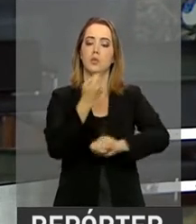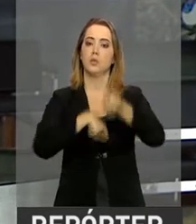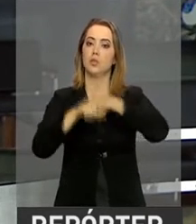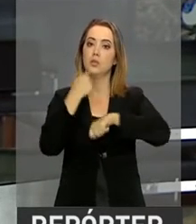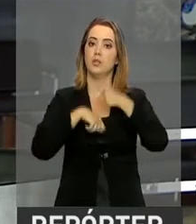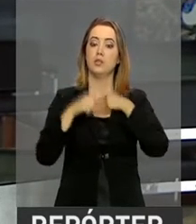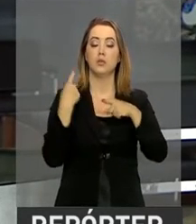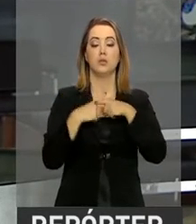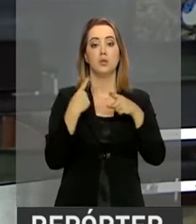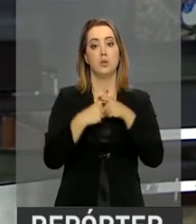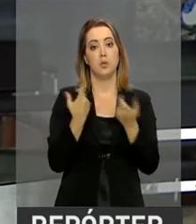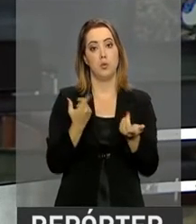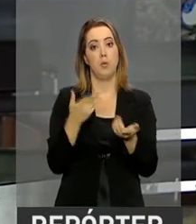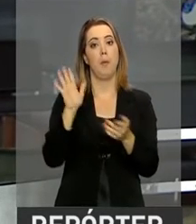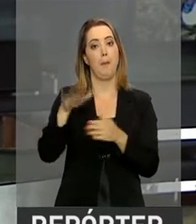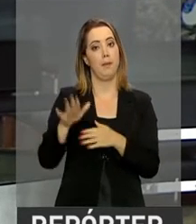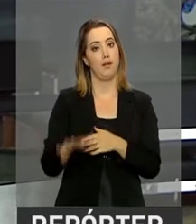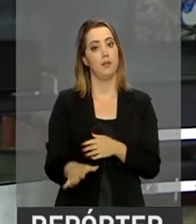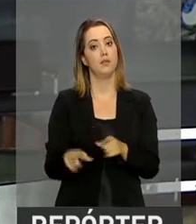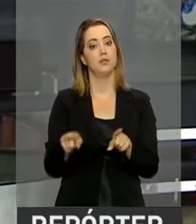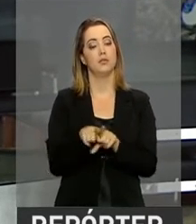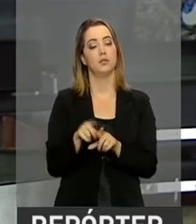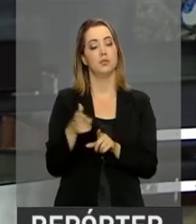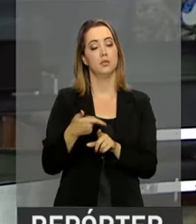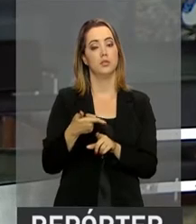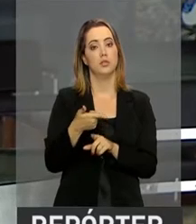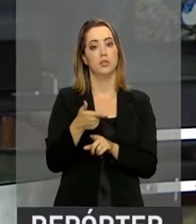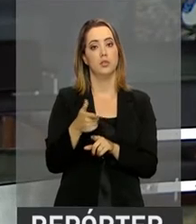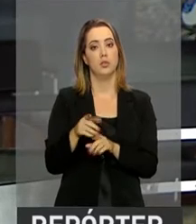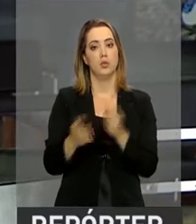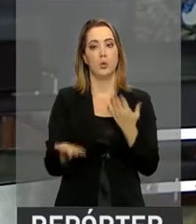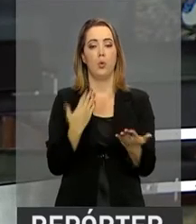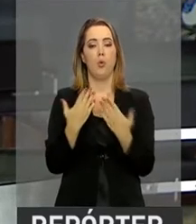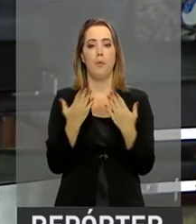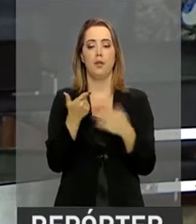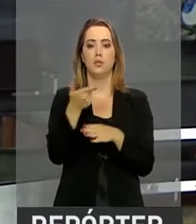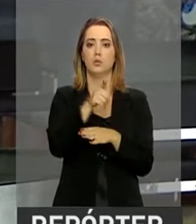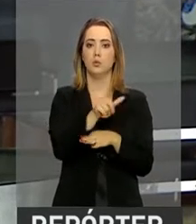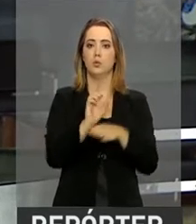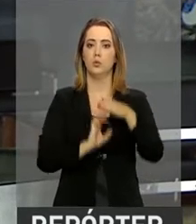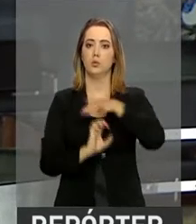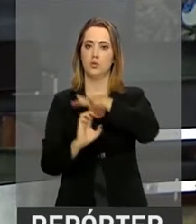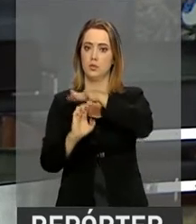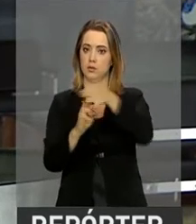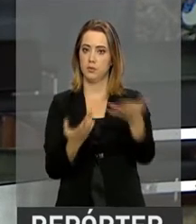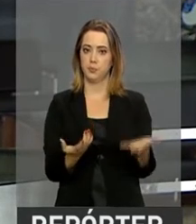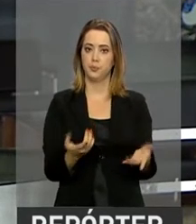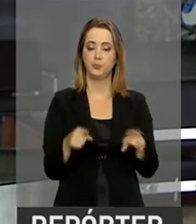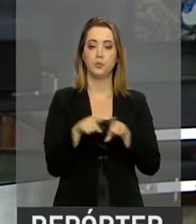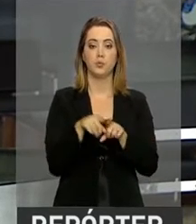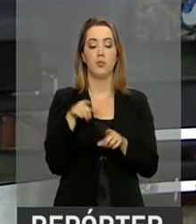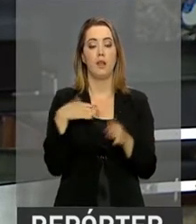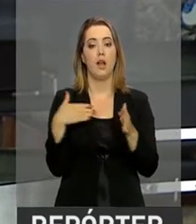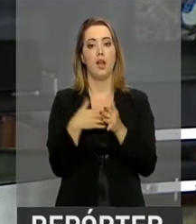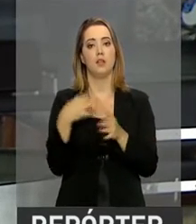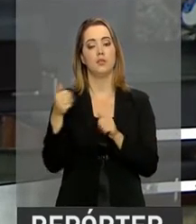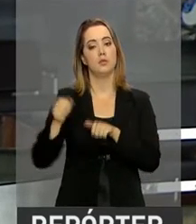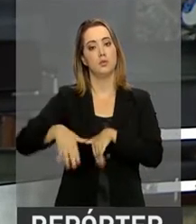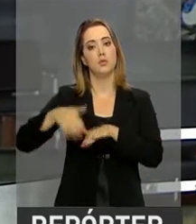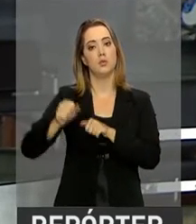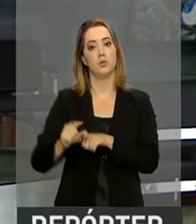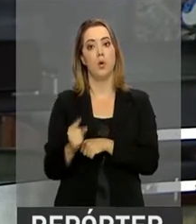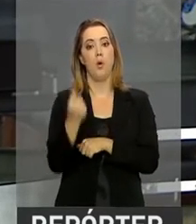custa bem mais barato do que o produzido por uma empresa comercial. Até setembro, o Brasil havia registrado 1